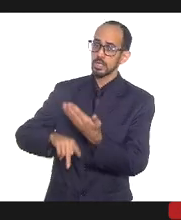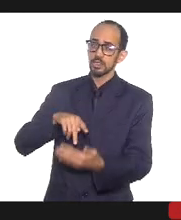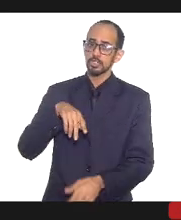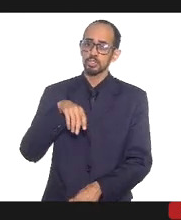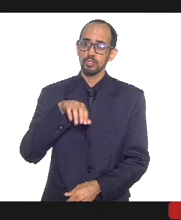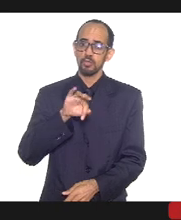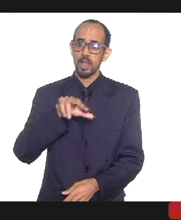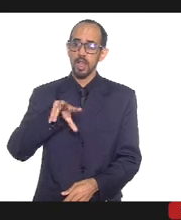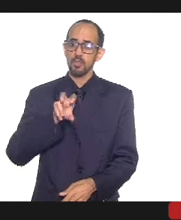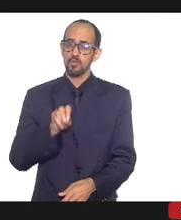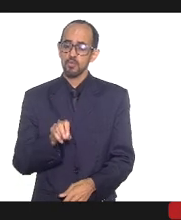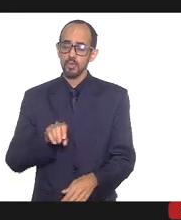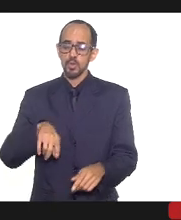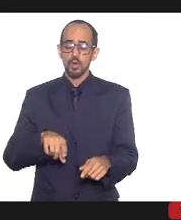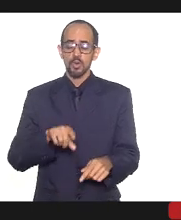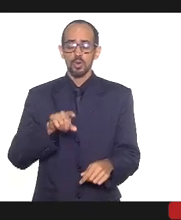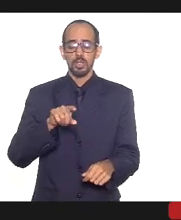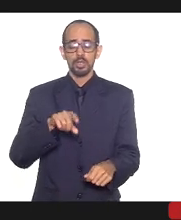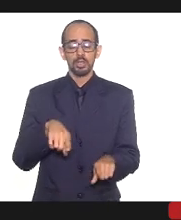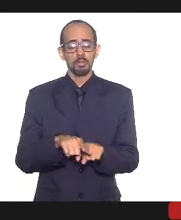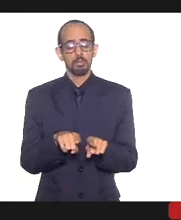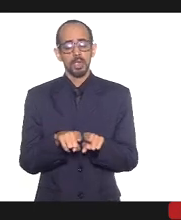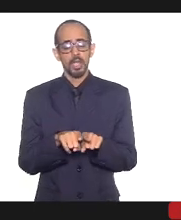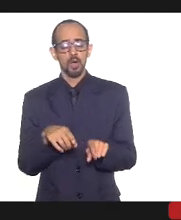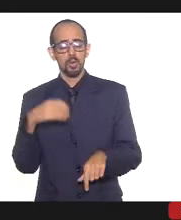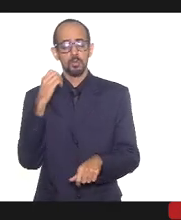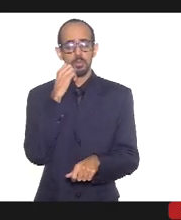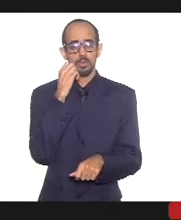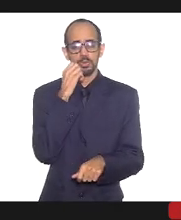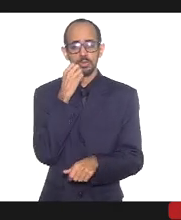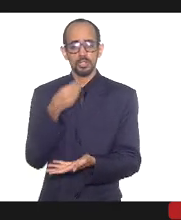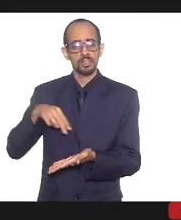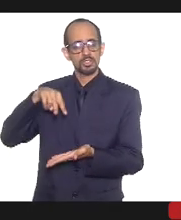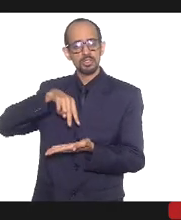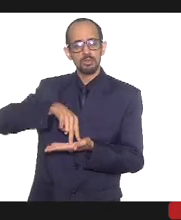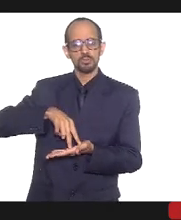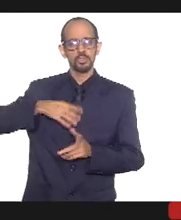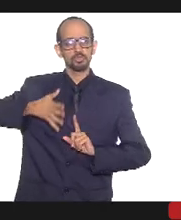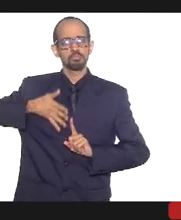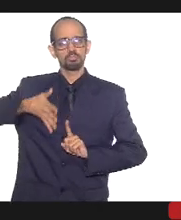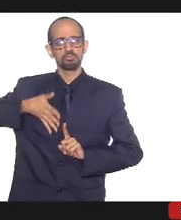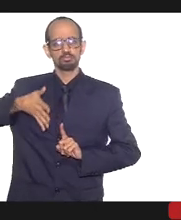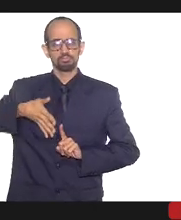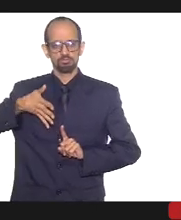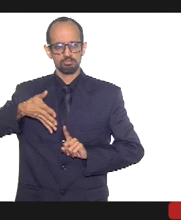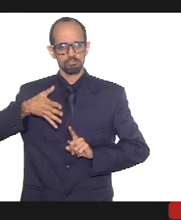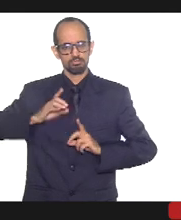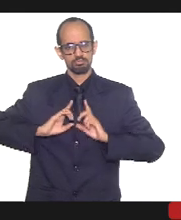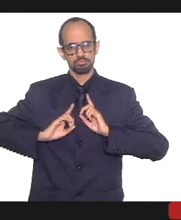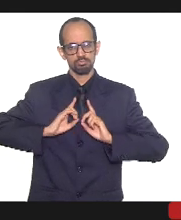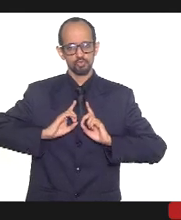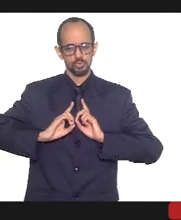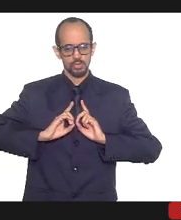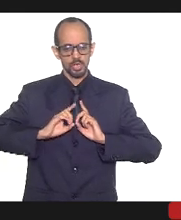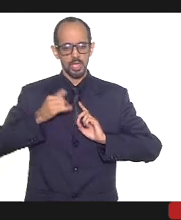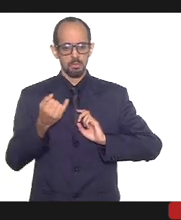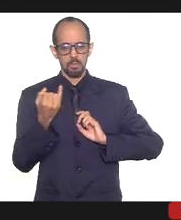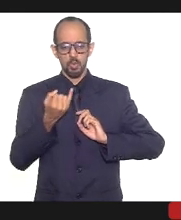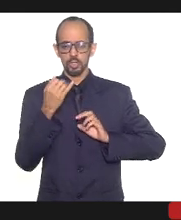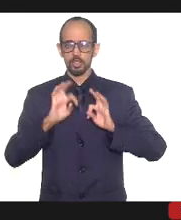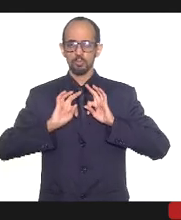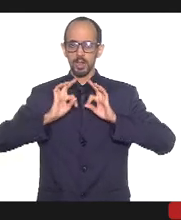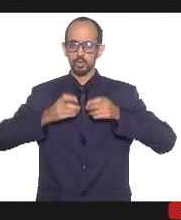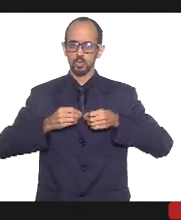pela oportunidade de estarmos participando aqui hoje desse debate, que é muito importante para toda a nossa categoria. Tá?